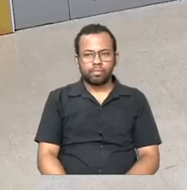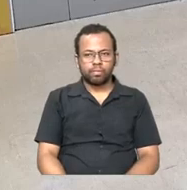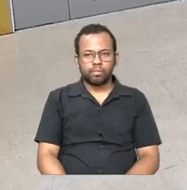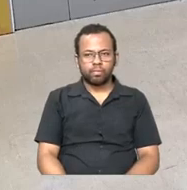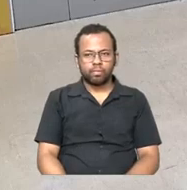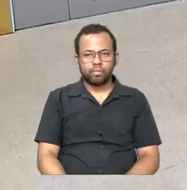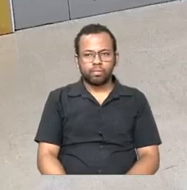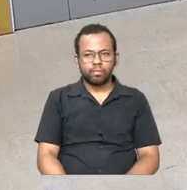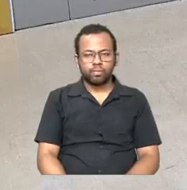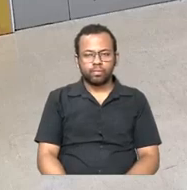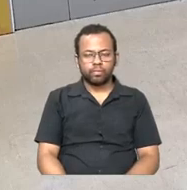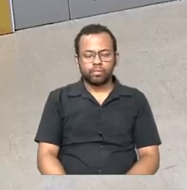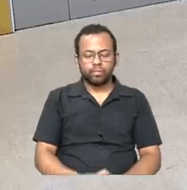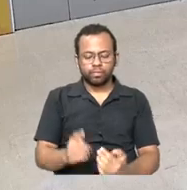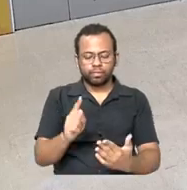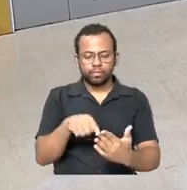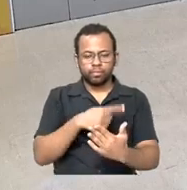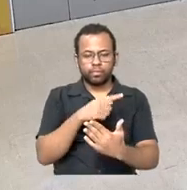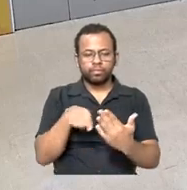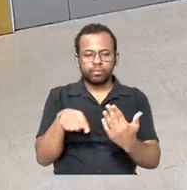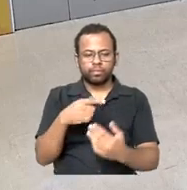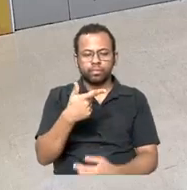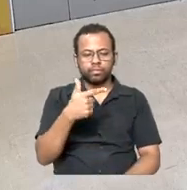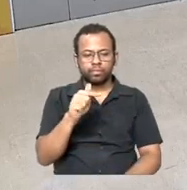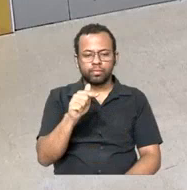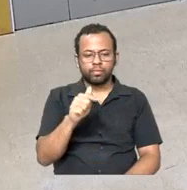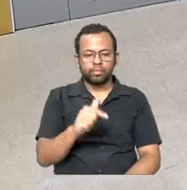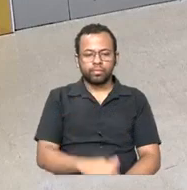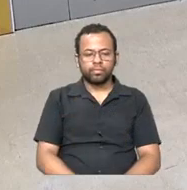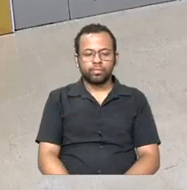vem comigo e marca 27 27